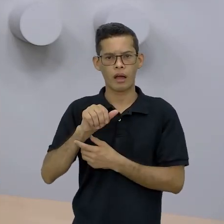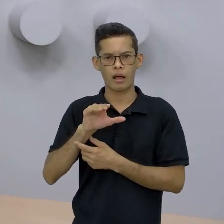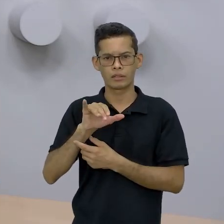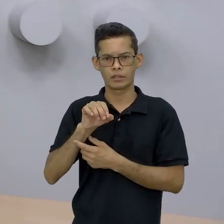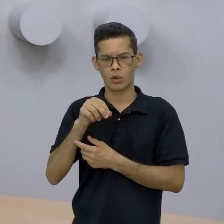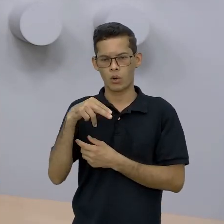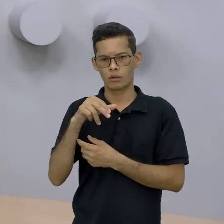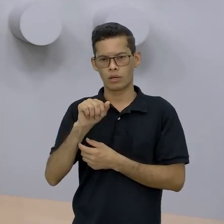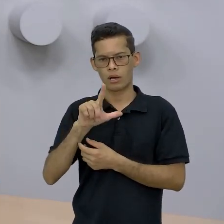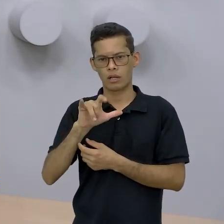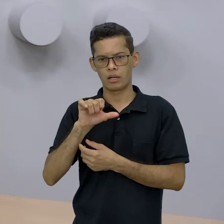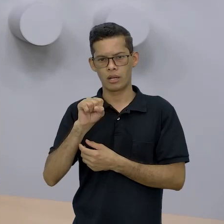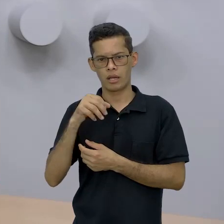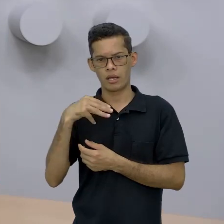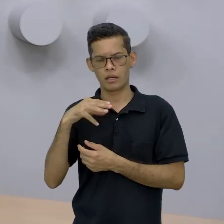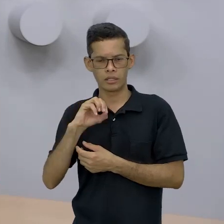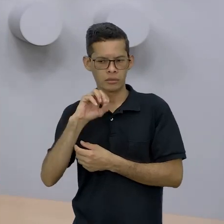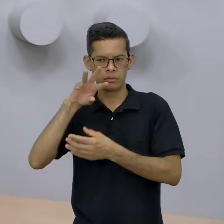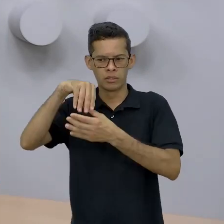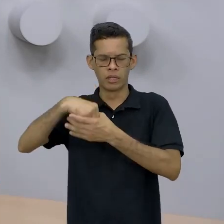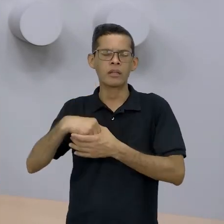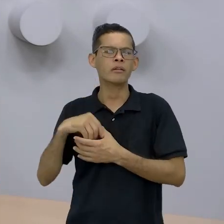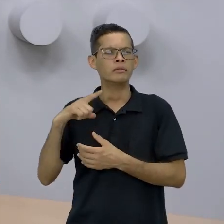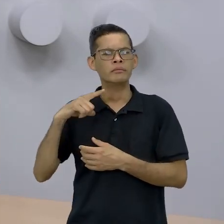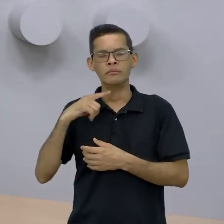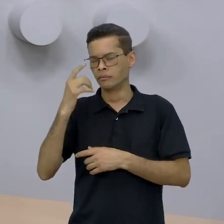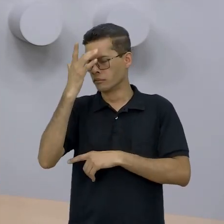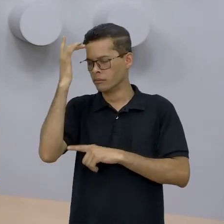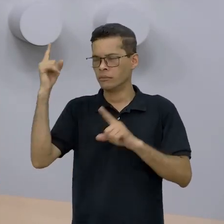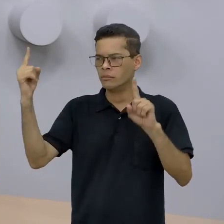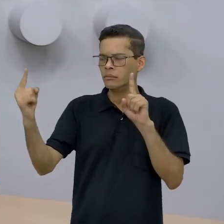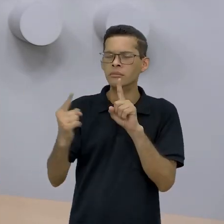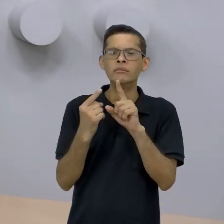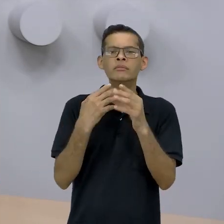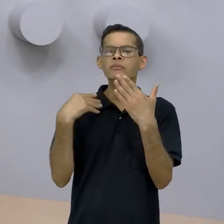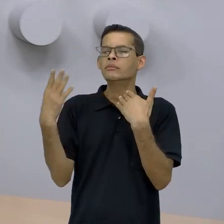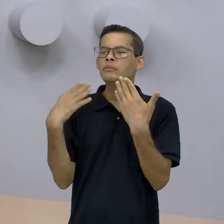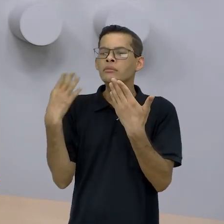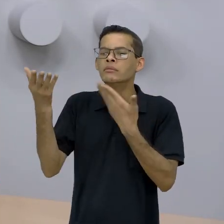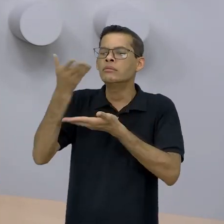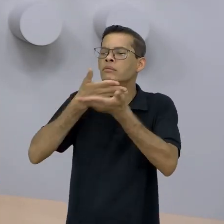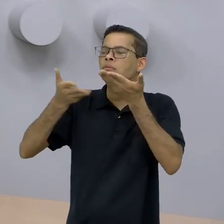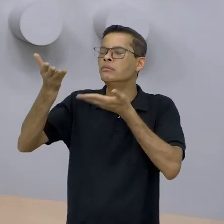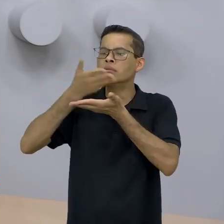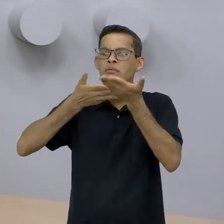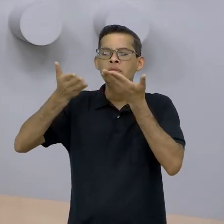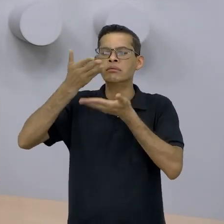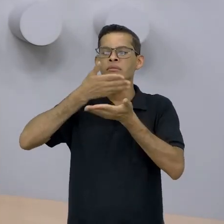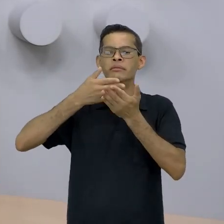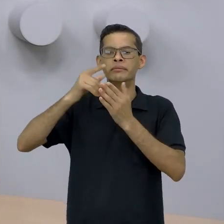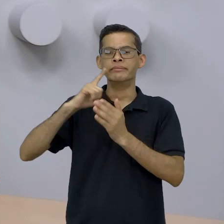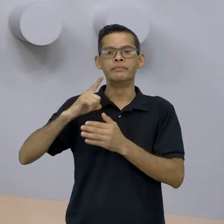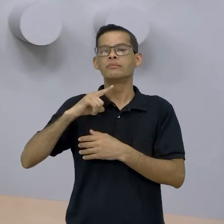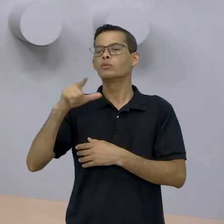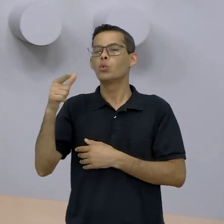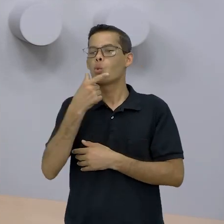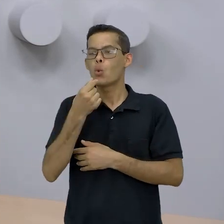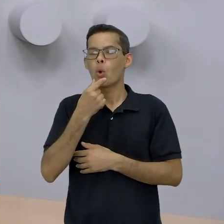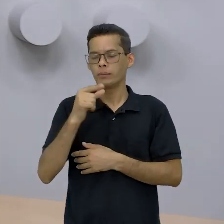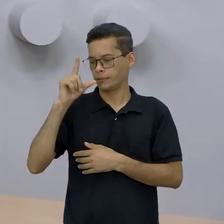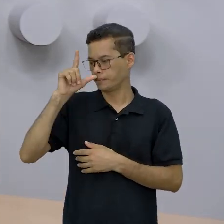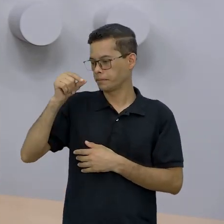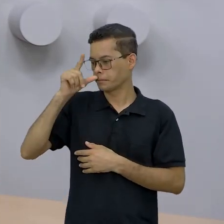ter a construção aí de um diálogo interessante. Eu até já citei o René Descartes, que é o método dedutivo com o